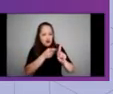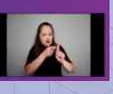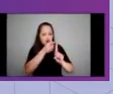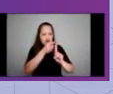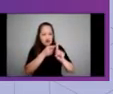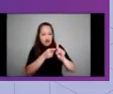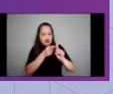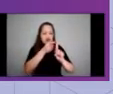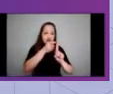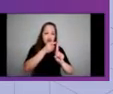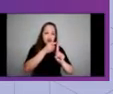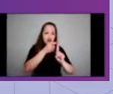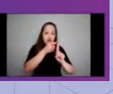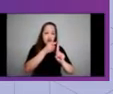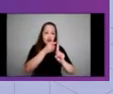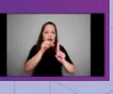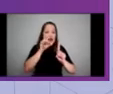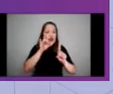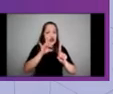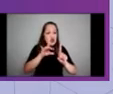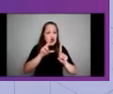E aí